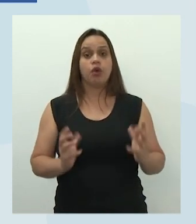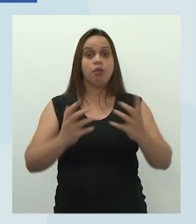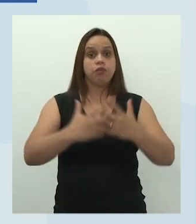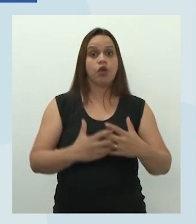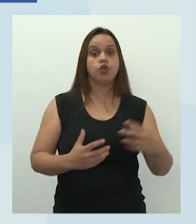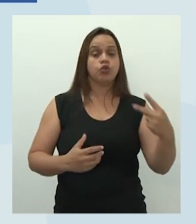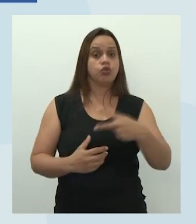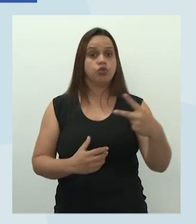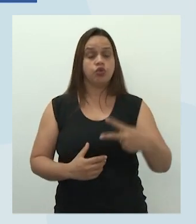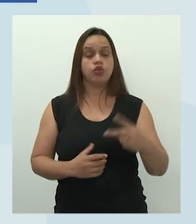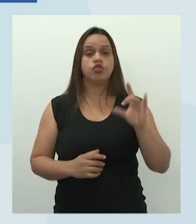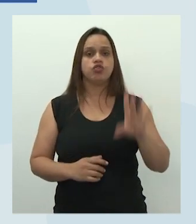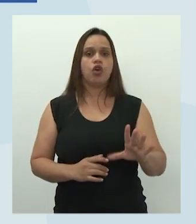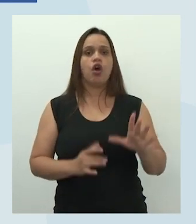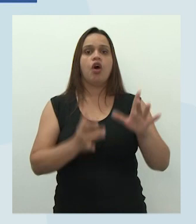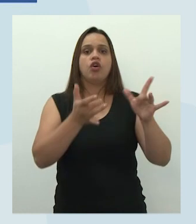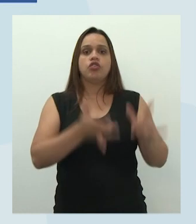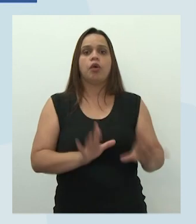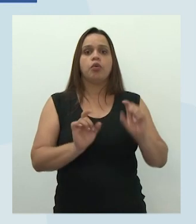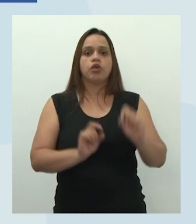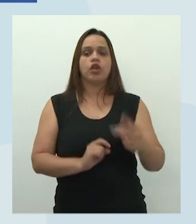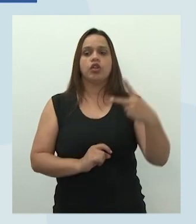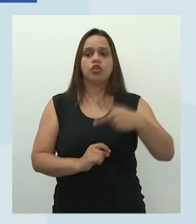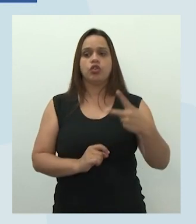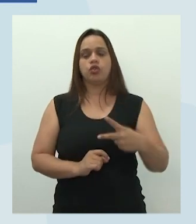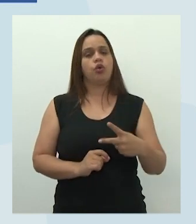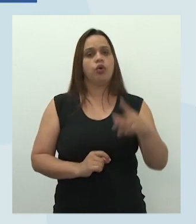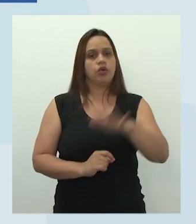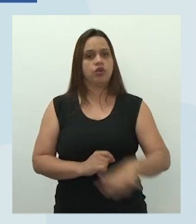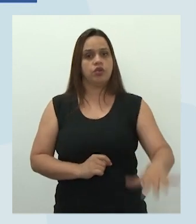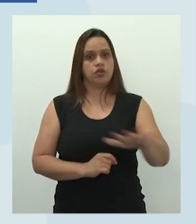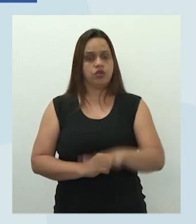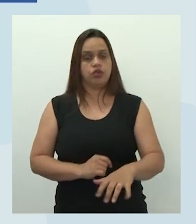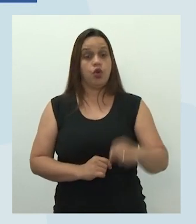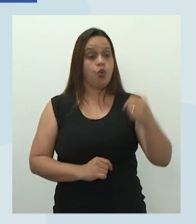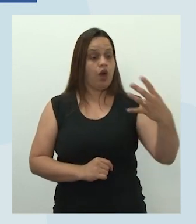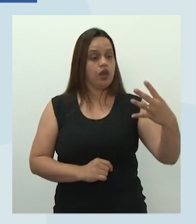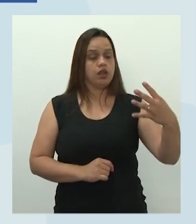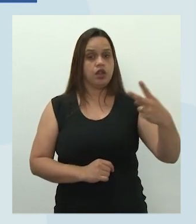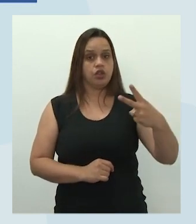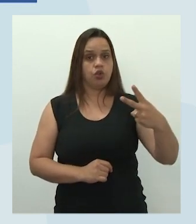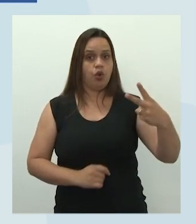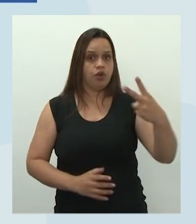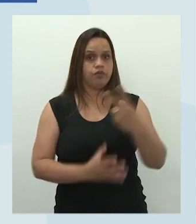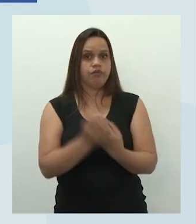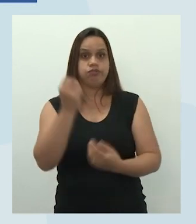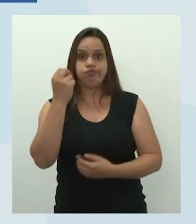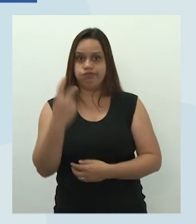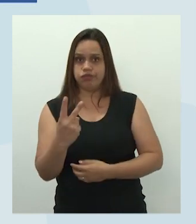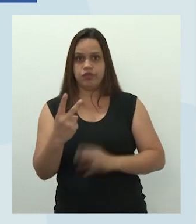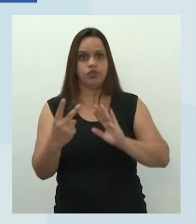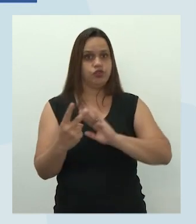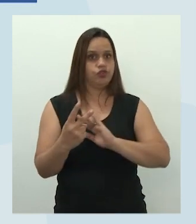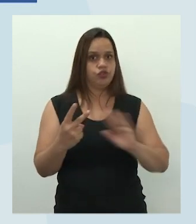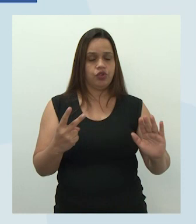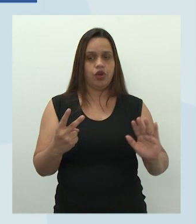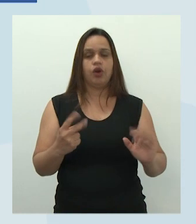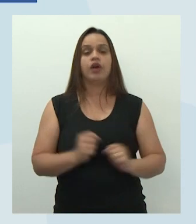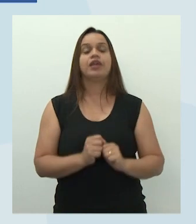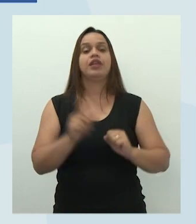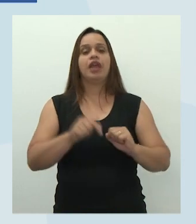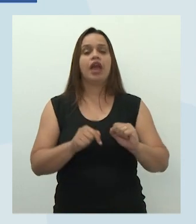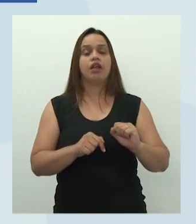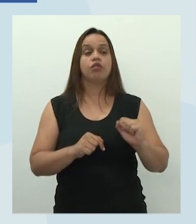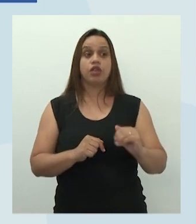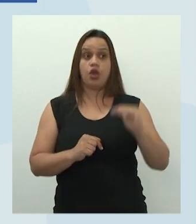territórios restaram aí, né? Os 42 nomos viraram apenas 2 territórios, o Alto Egito e o